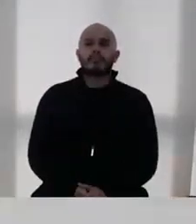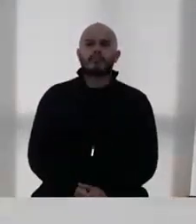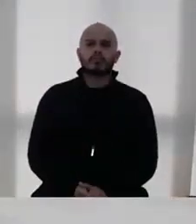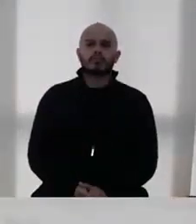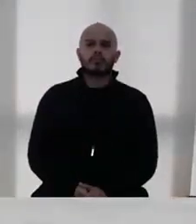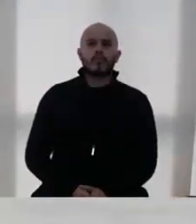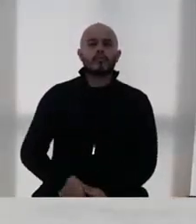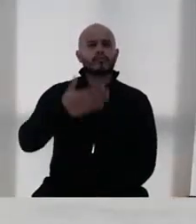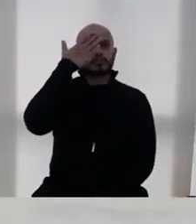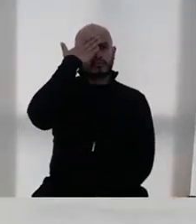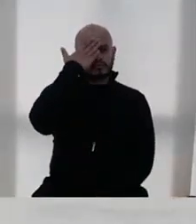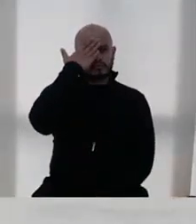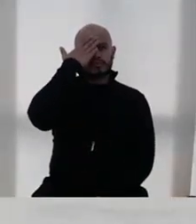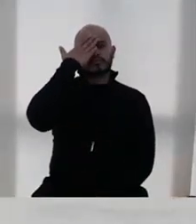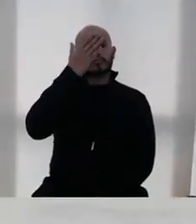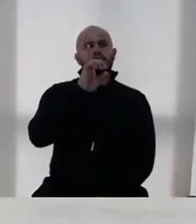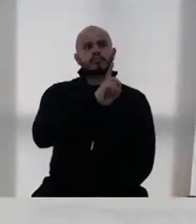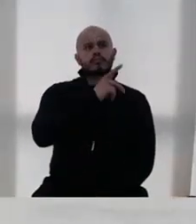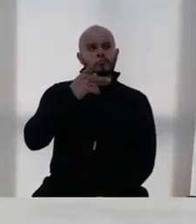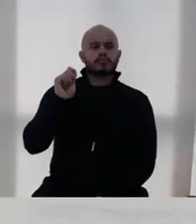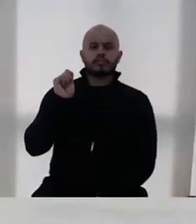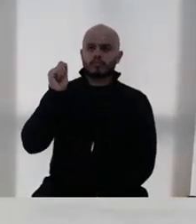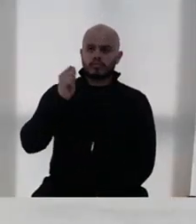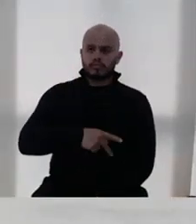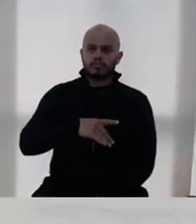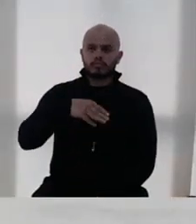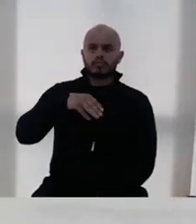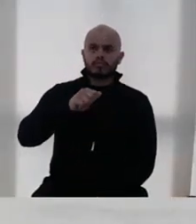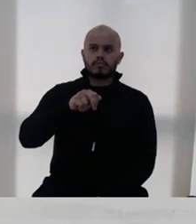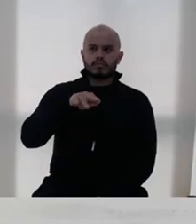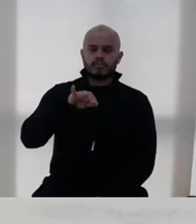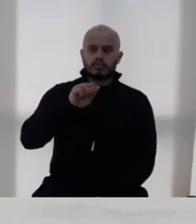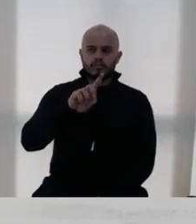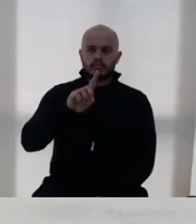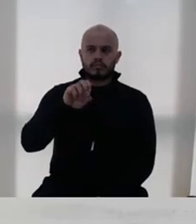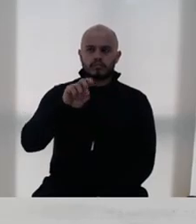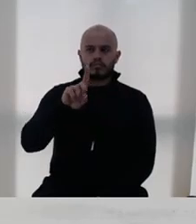Agradeço a manifestação da excelentíssima defensora pública aposentada, Maria Dolores Massano.